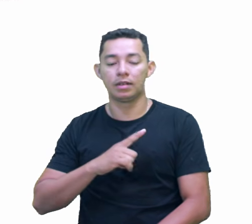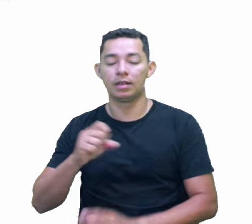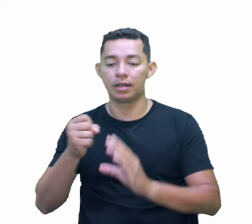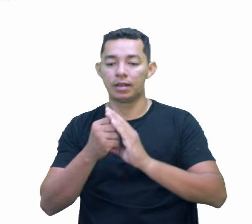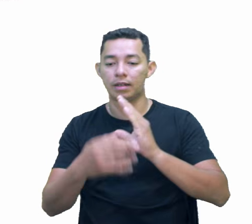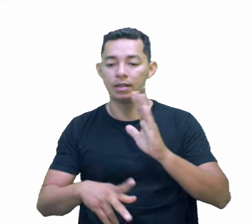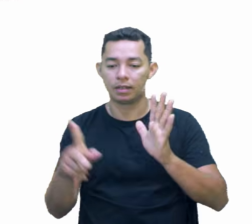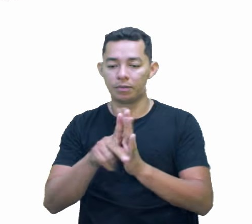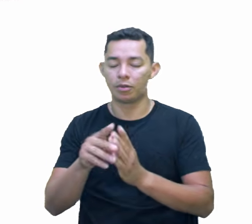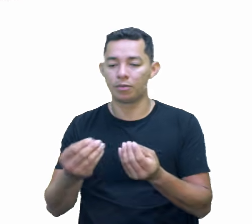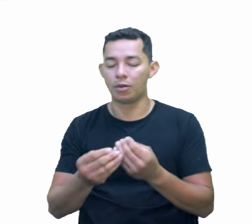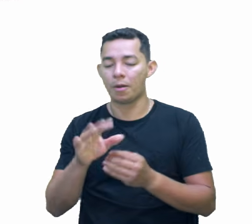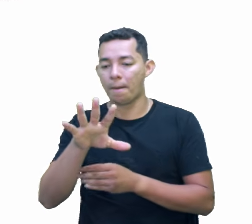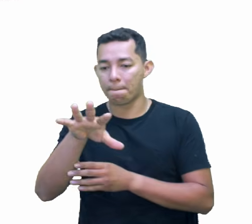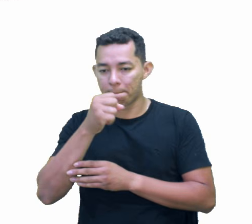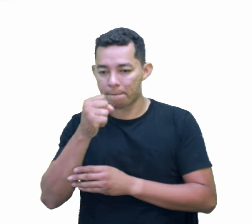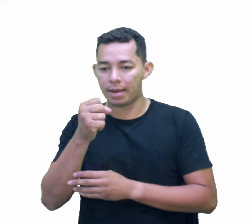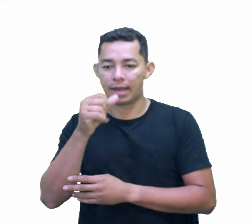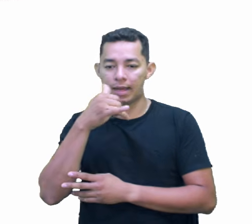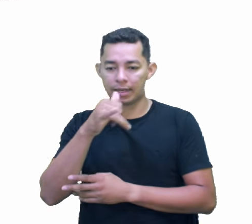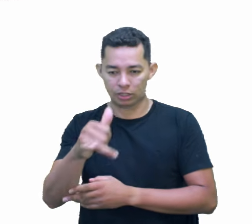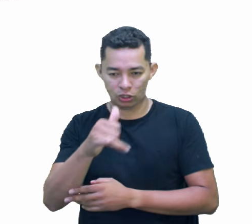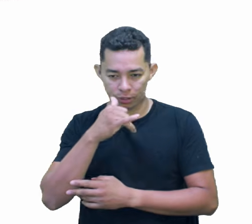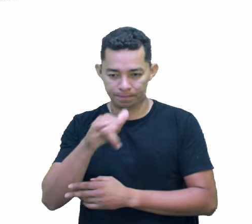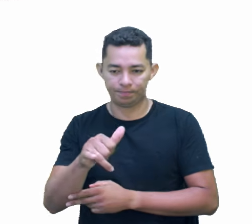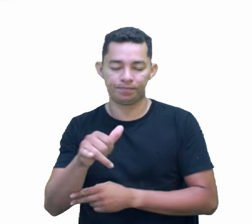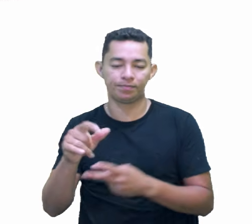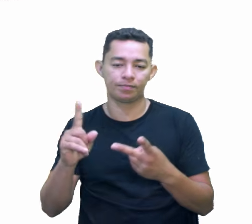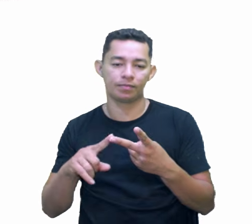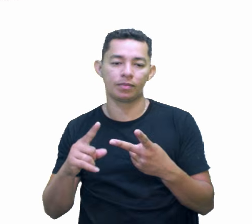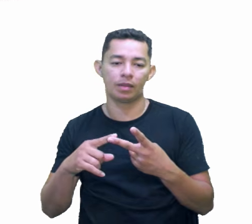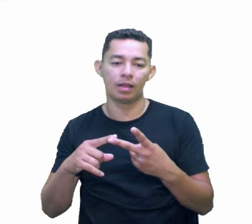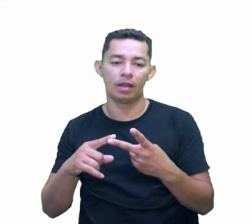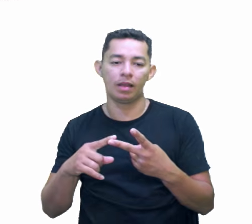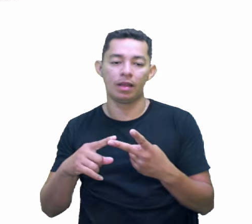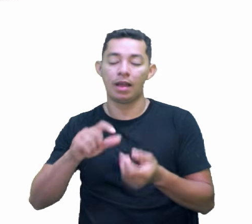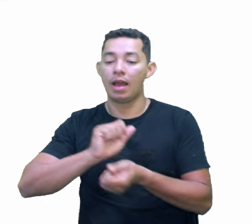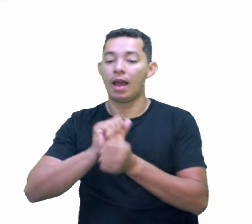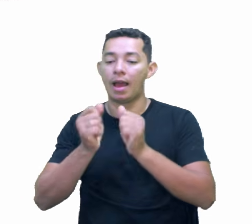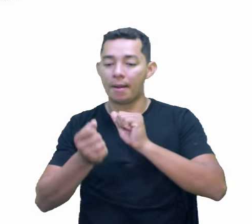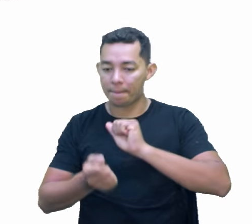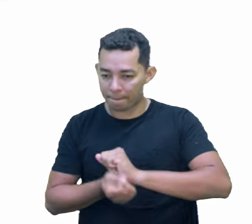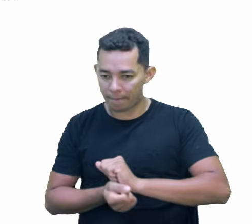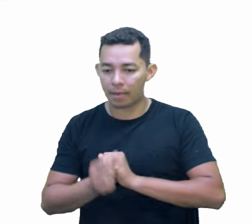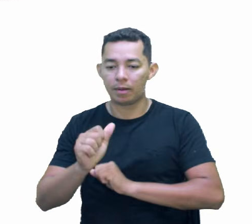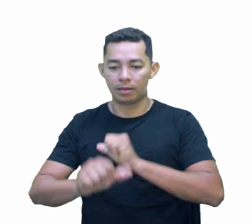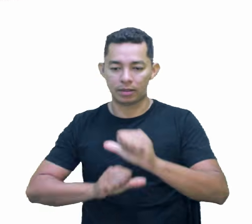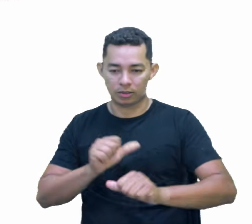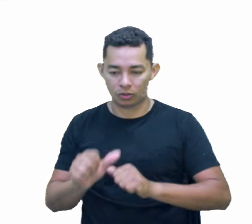energia a partir de nutrientes, adaptação às mudanças